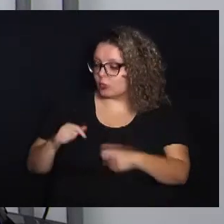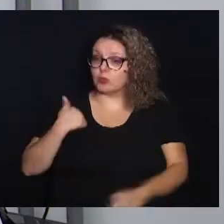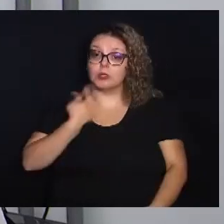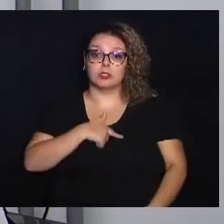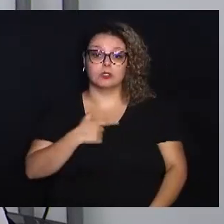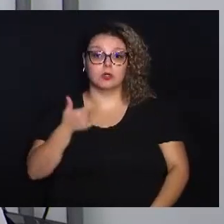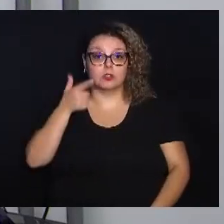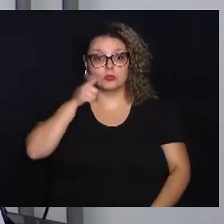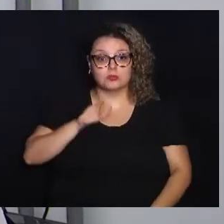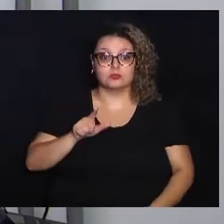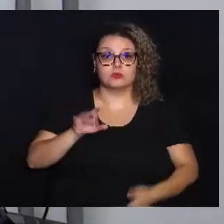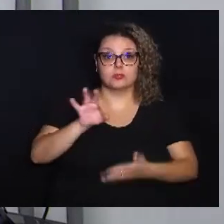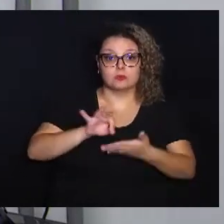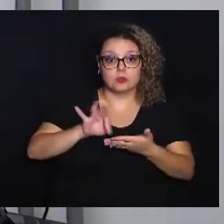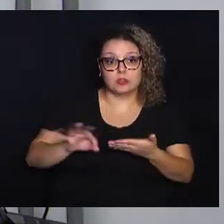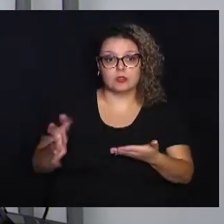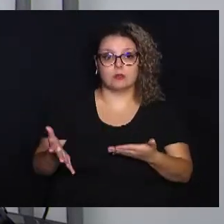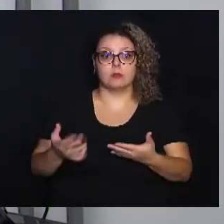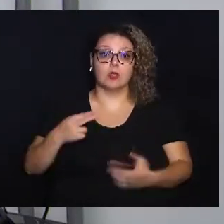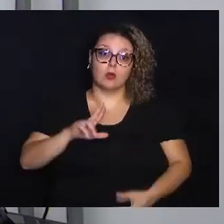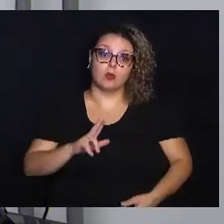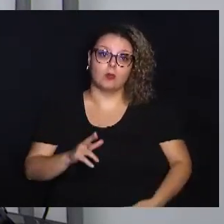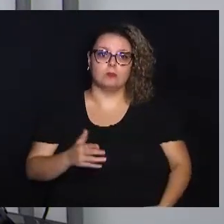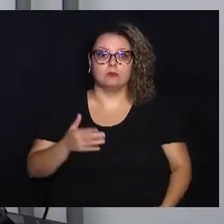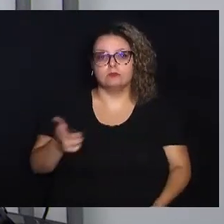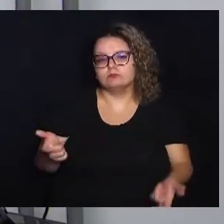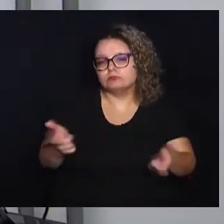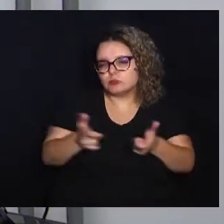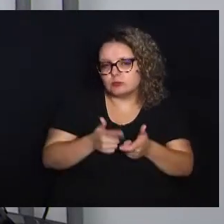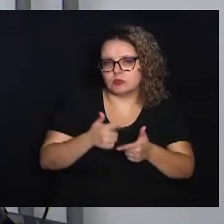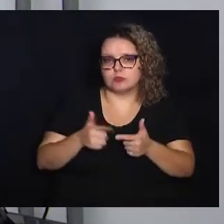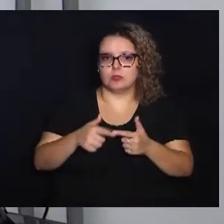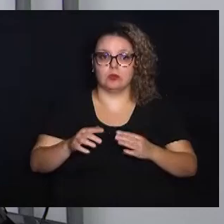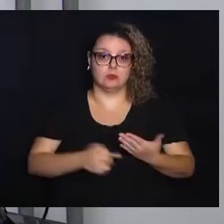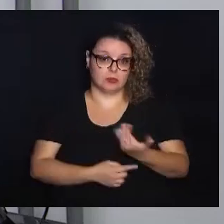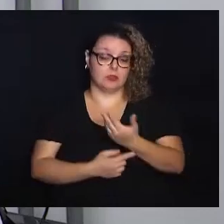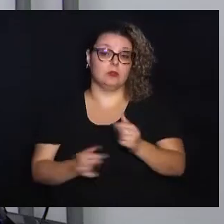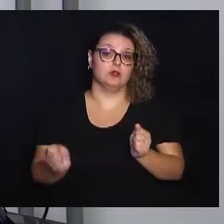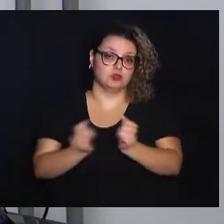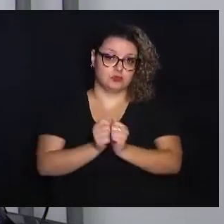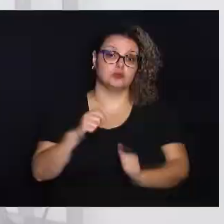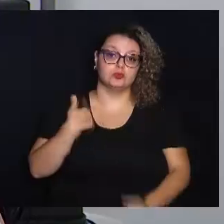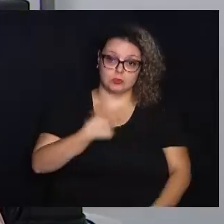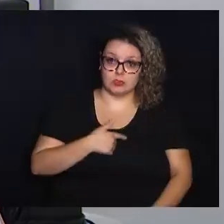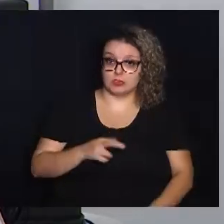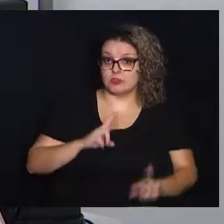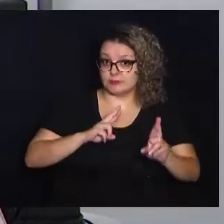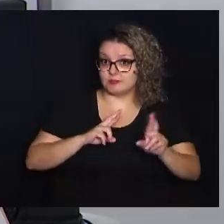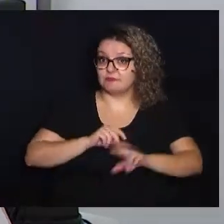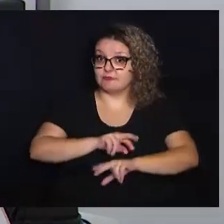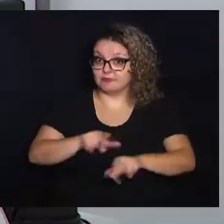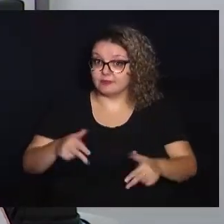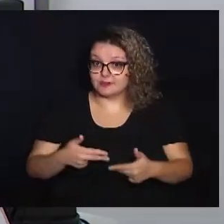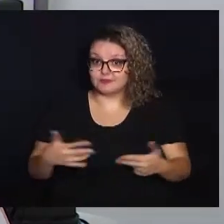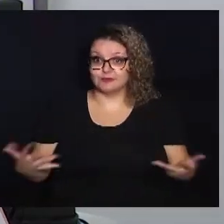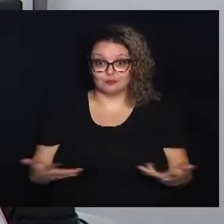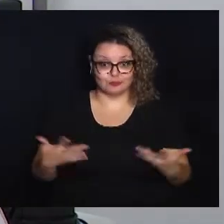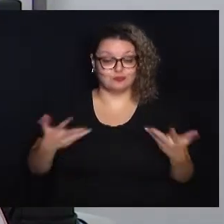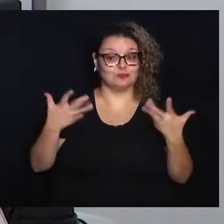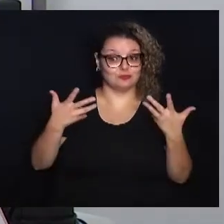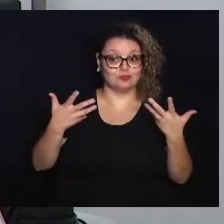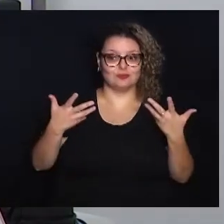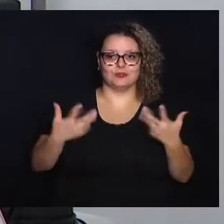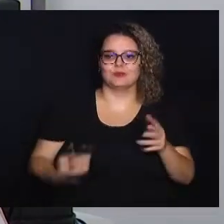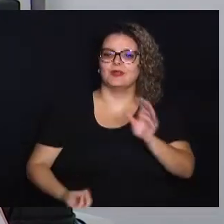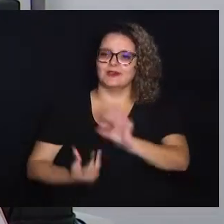que a gente consegue consertar Ou pelo menos amenizar com tecnologias que estão ao nosso alcance a gente tá esperando bastante coisa estamos bem